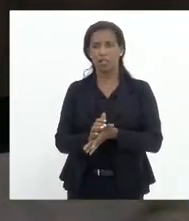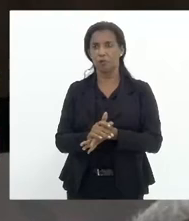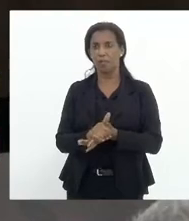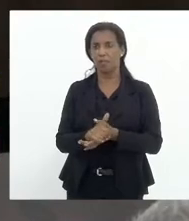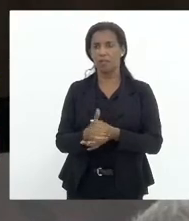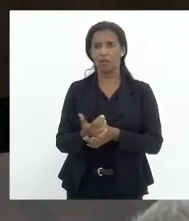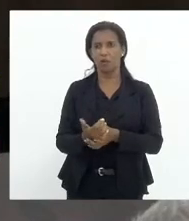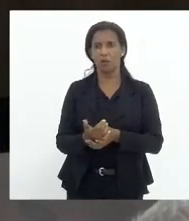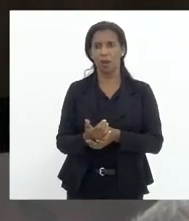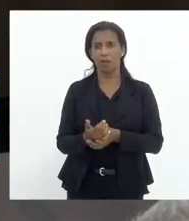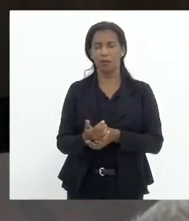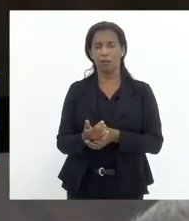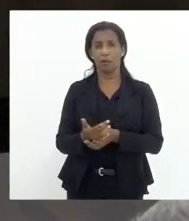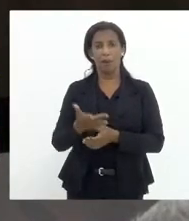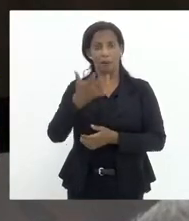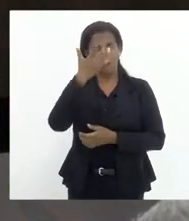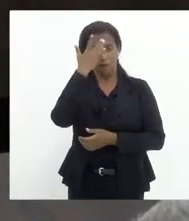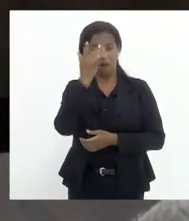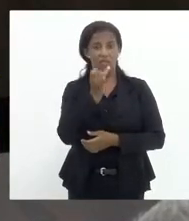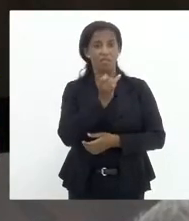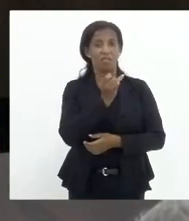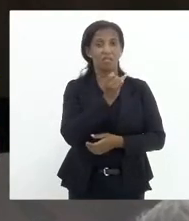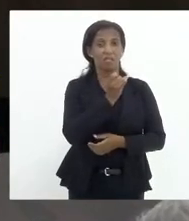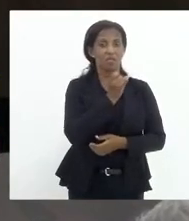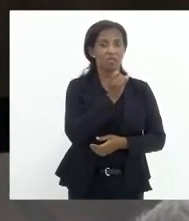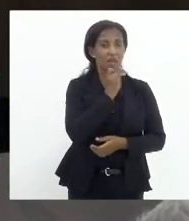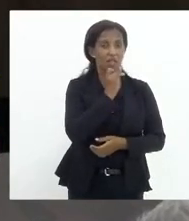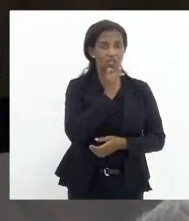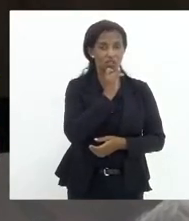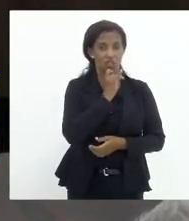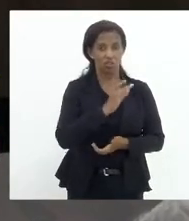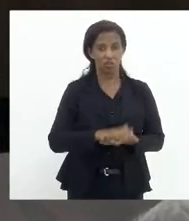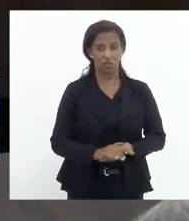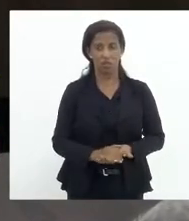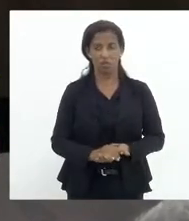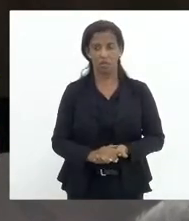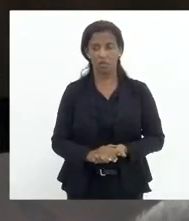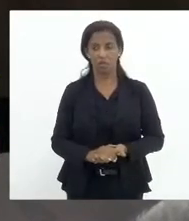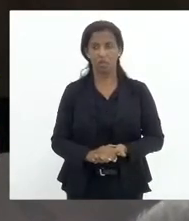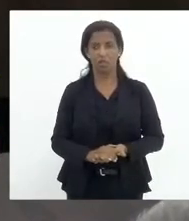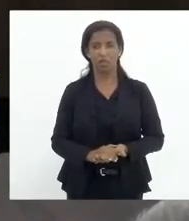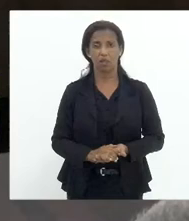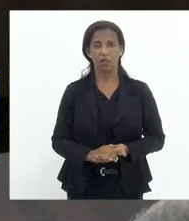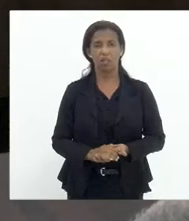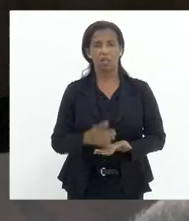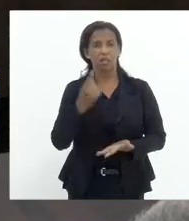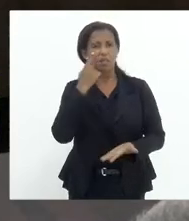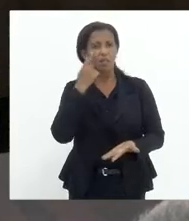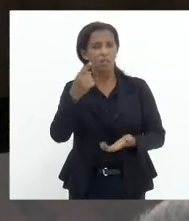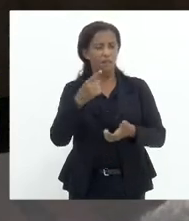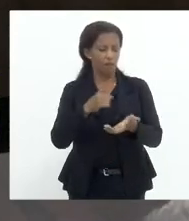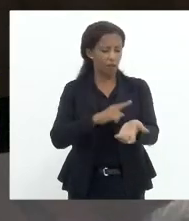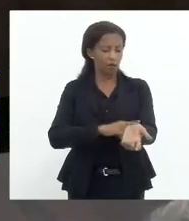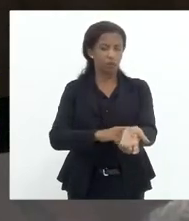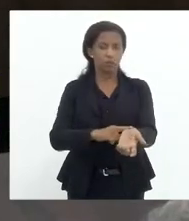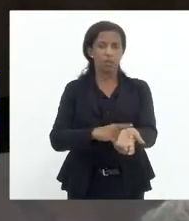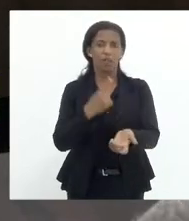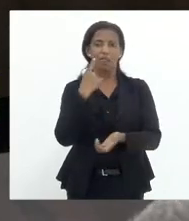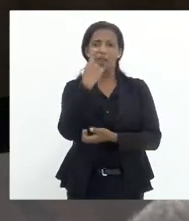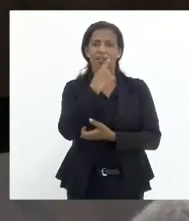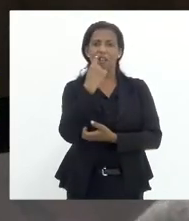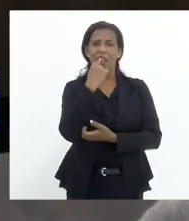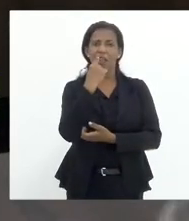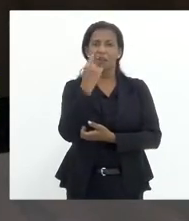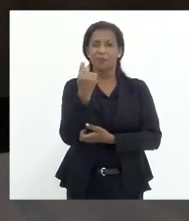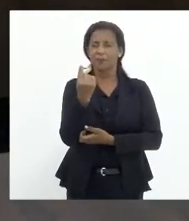disponibilizará aparelhos que realizem teste de ânimo em imo ensaio que detecta através de anticorpos presentes na saliva